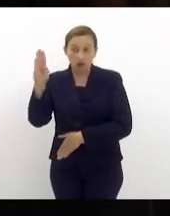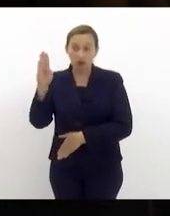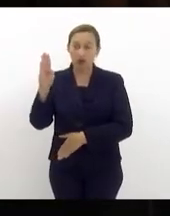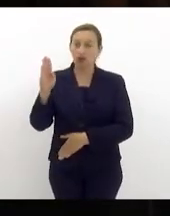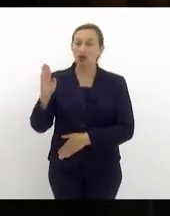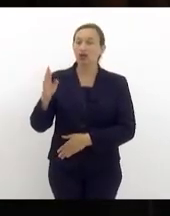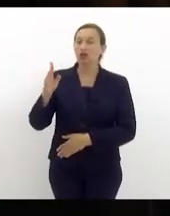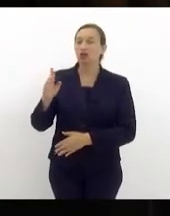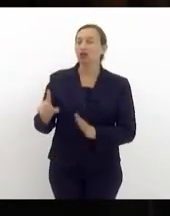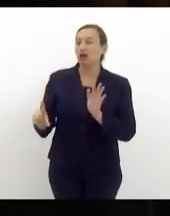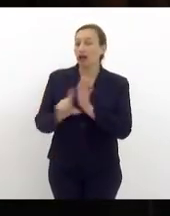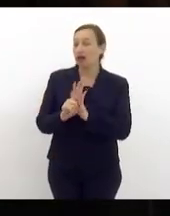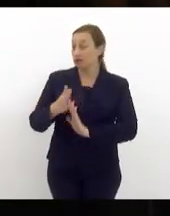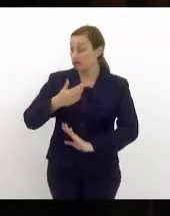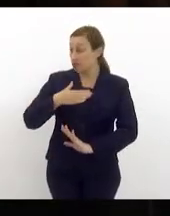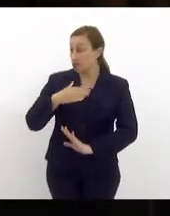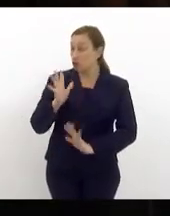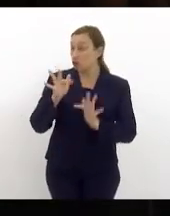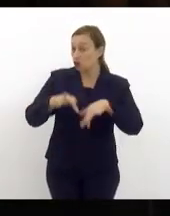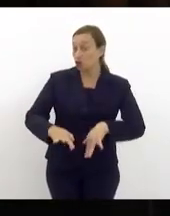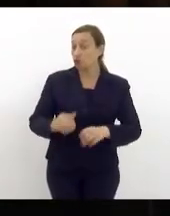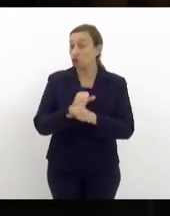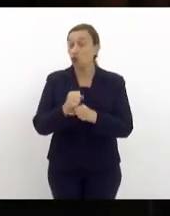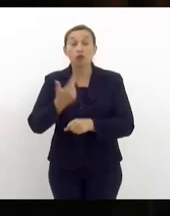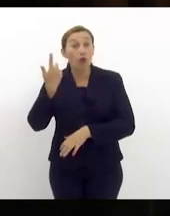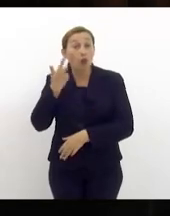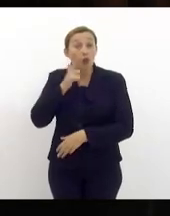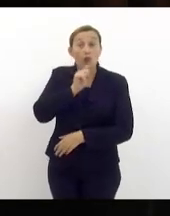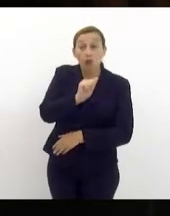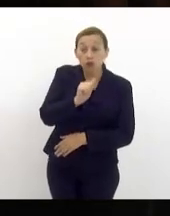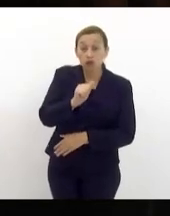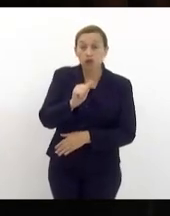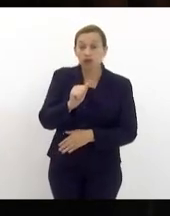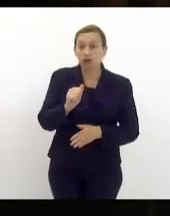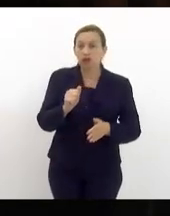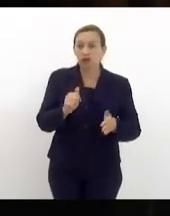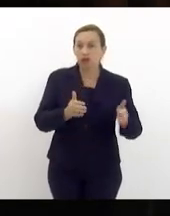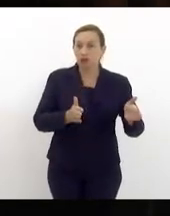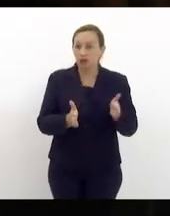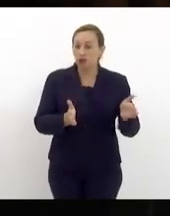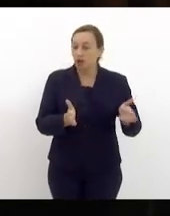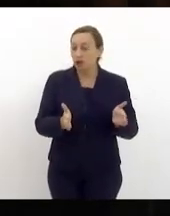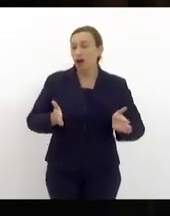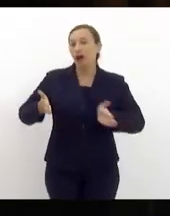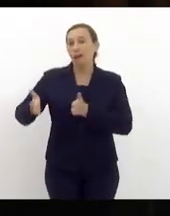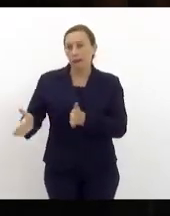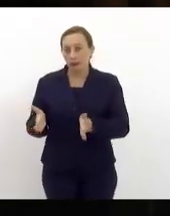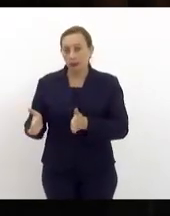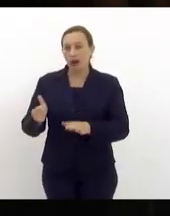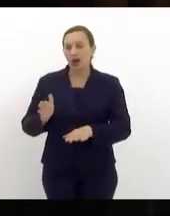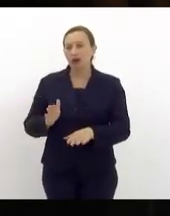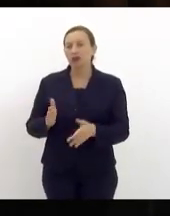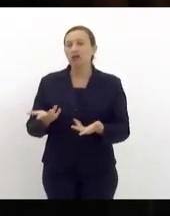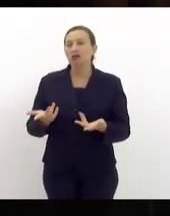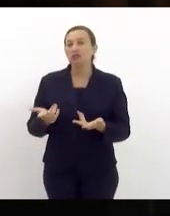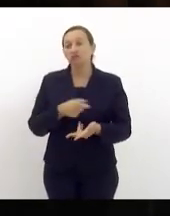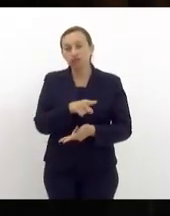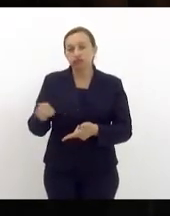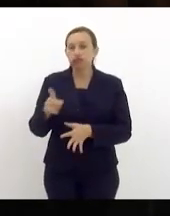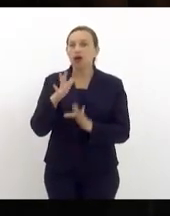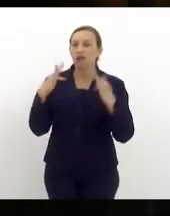minha autoria que, no final do ano, nós conseguimos prorrogar o Supera RJ, garantindo que essas